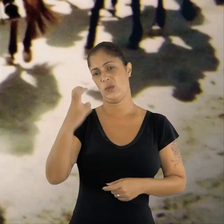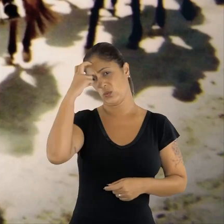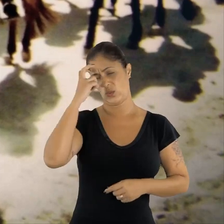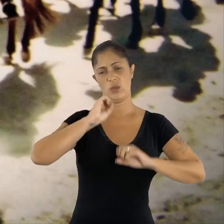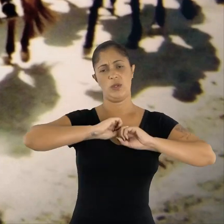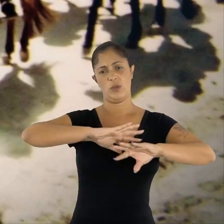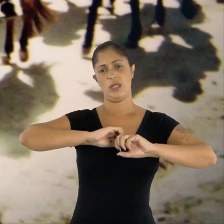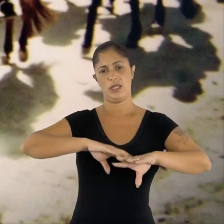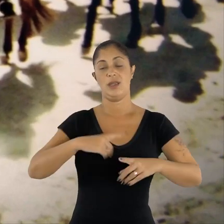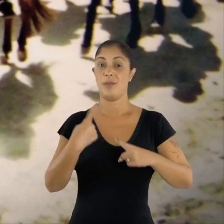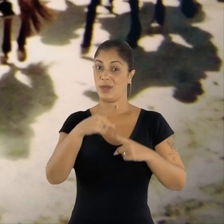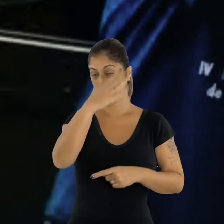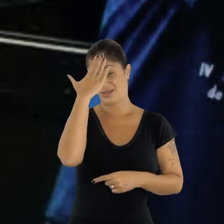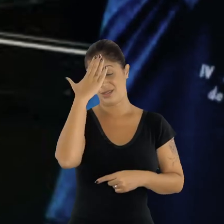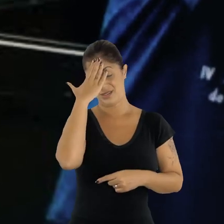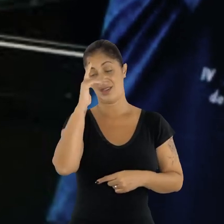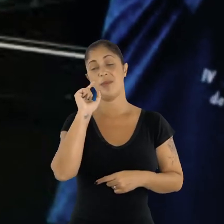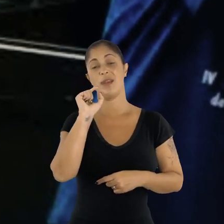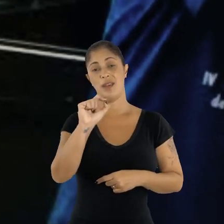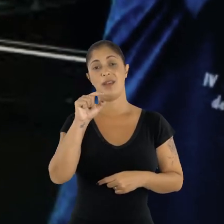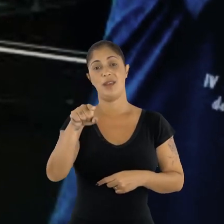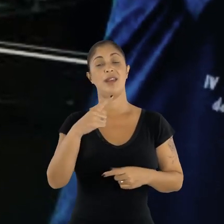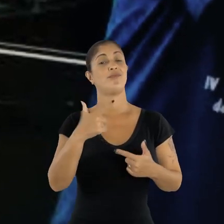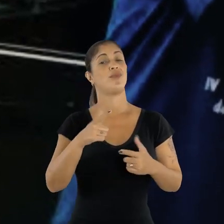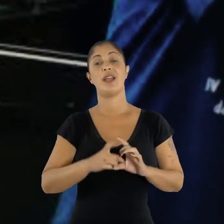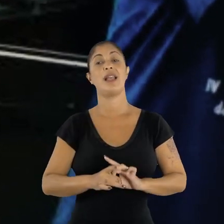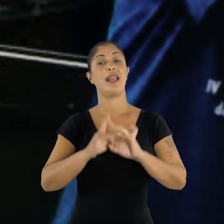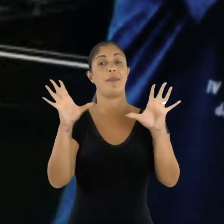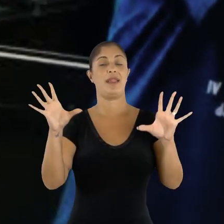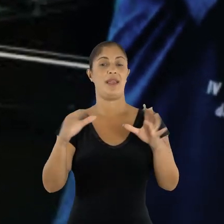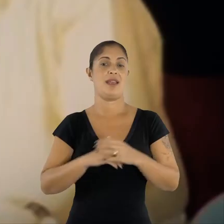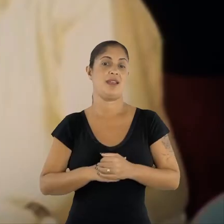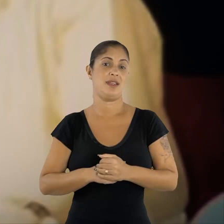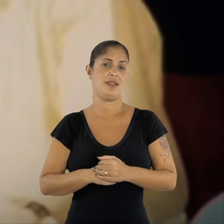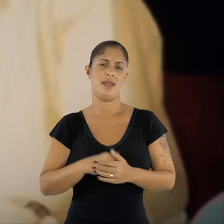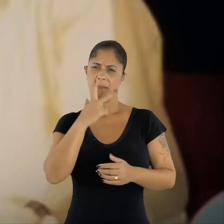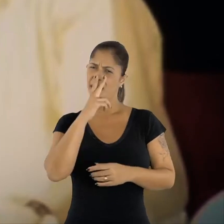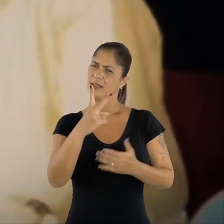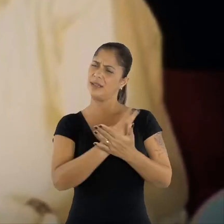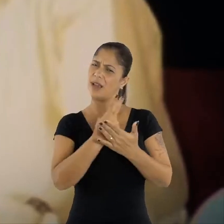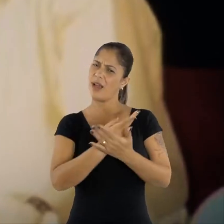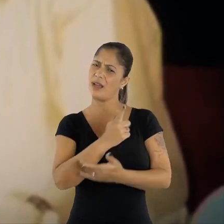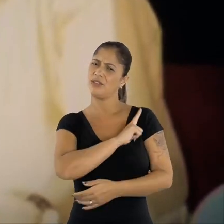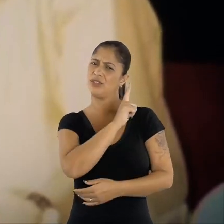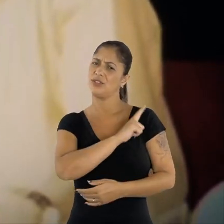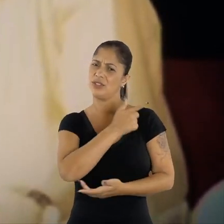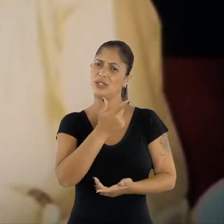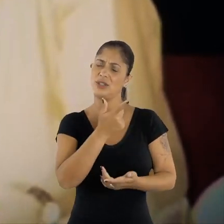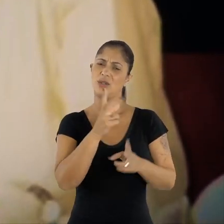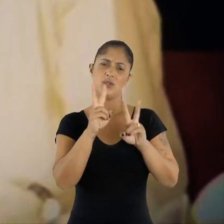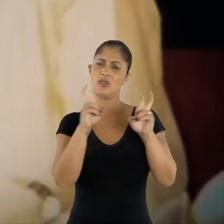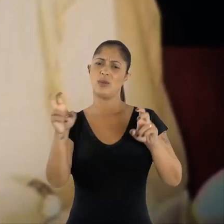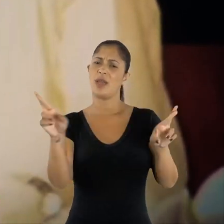e a cultura e a educação, né? Porque ele sabe que ali tem liberdade, né? Tem alguma coisa errada na nossa